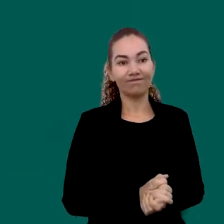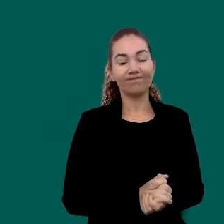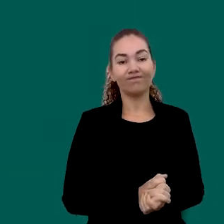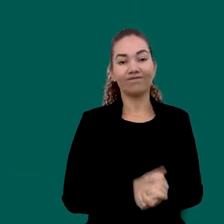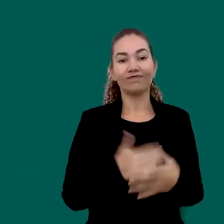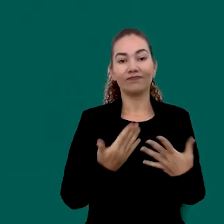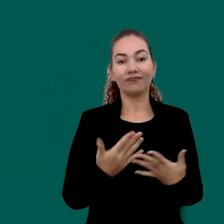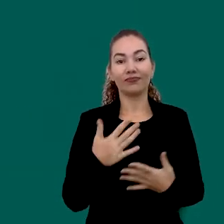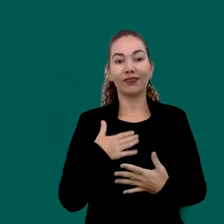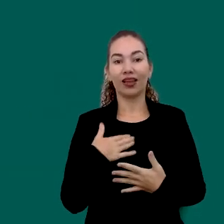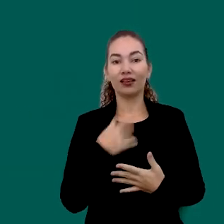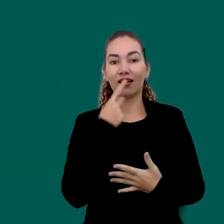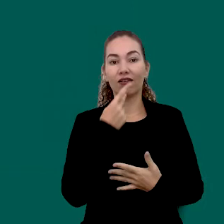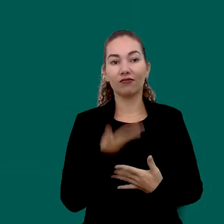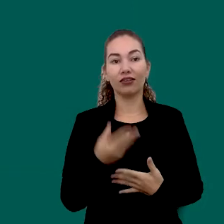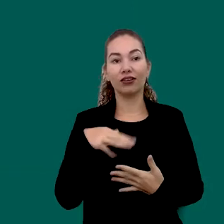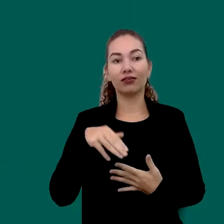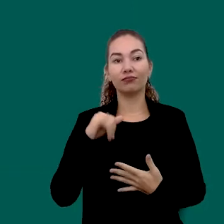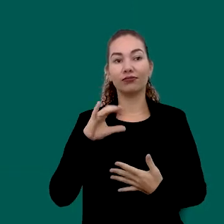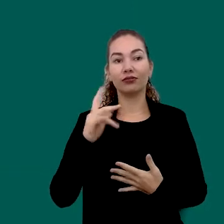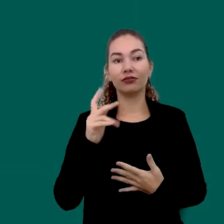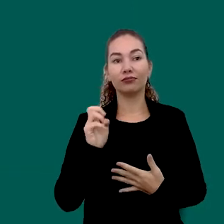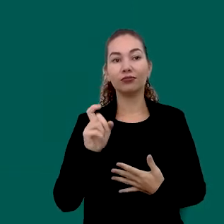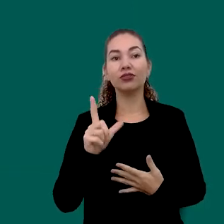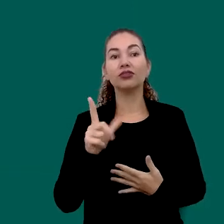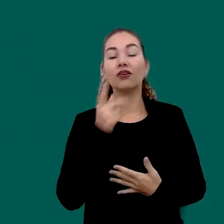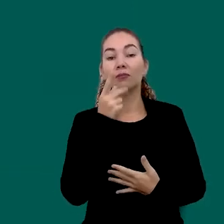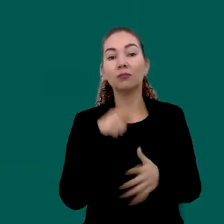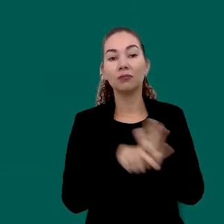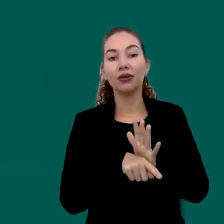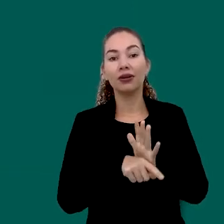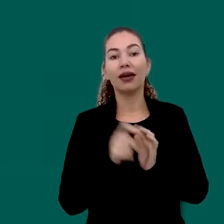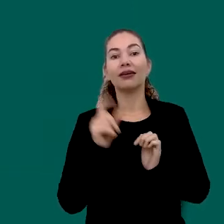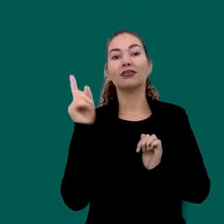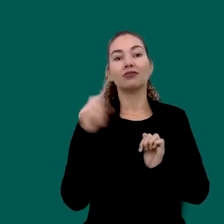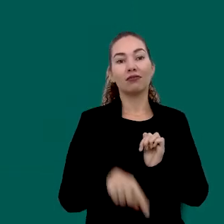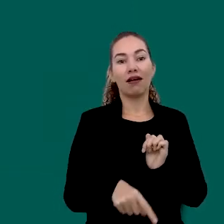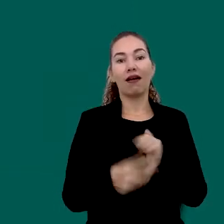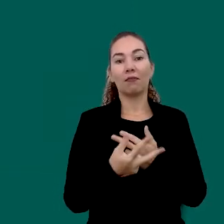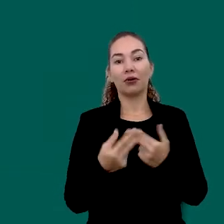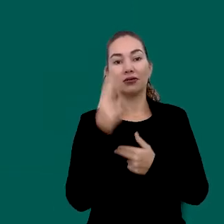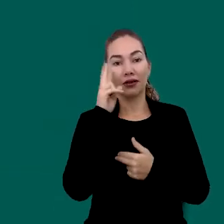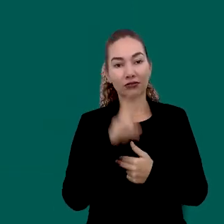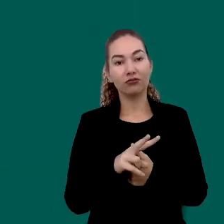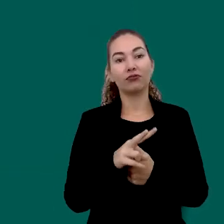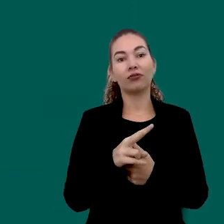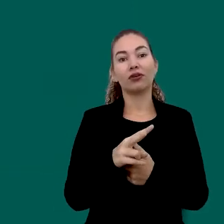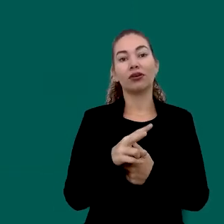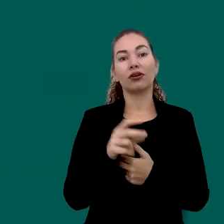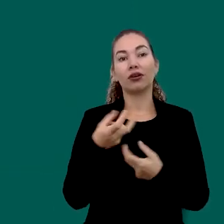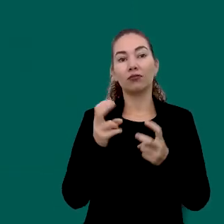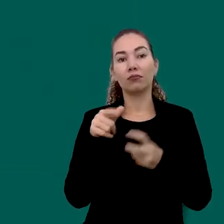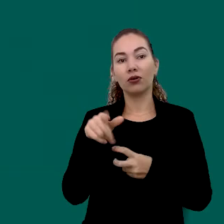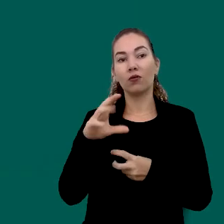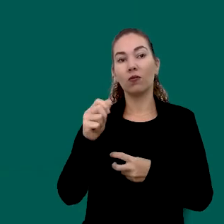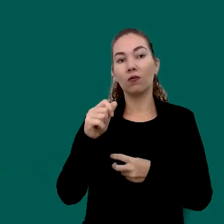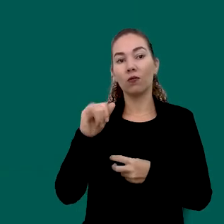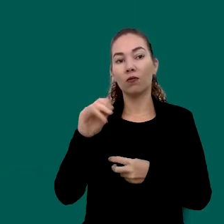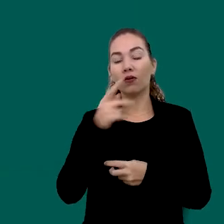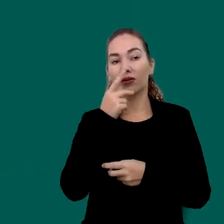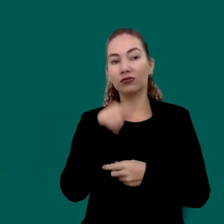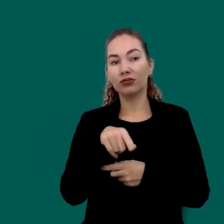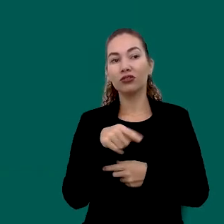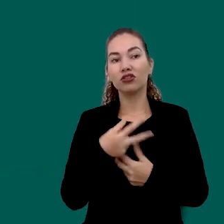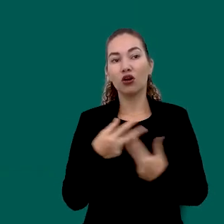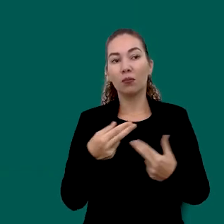E aí eu sou obrigado a trazer para o Michel e perguntar, cara, isso é um fenômeno que a gente vê, o depoimento do Cássio aí, isso